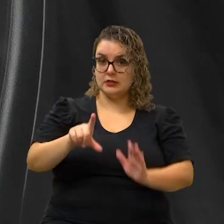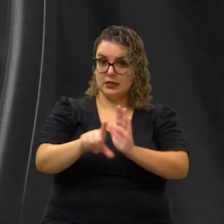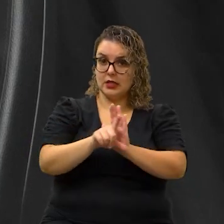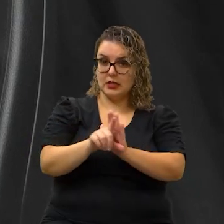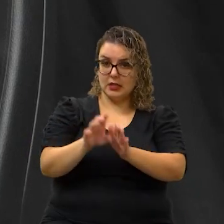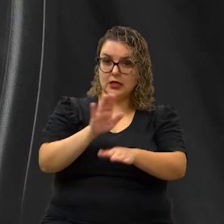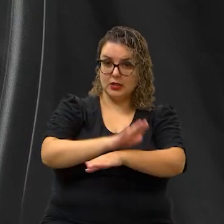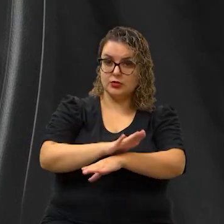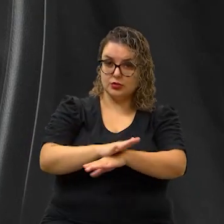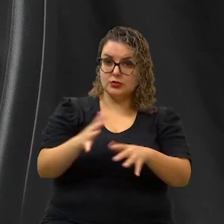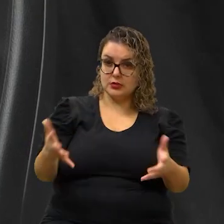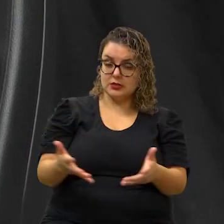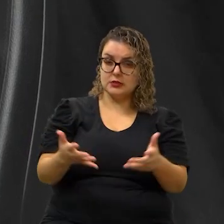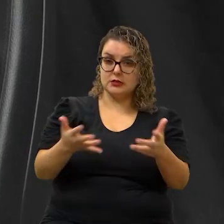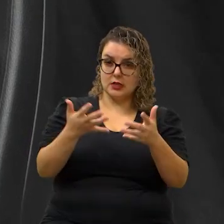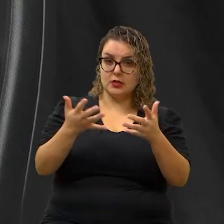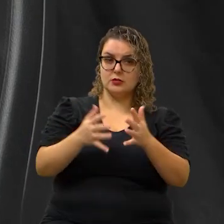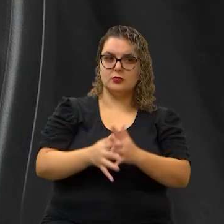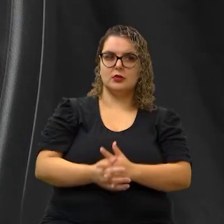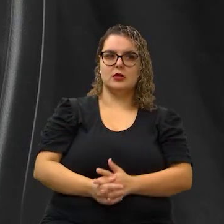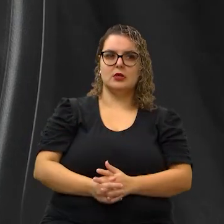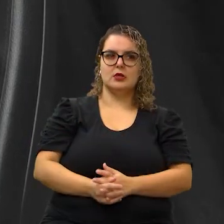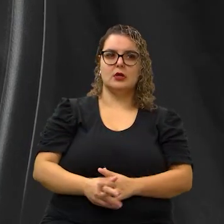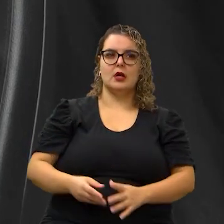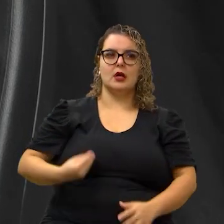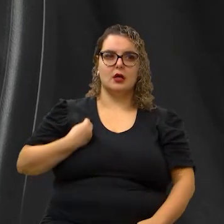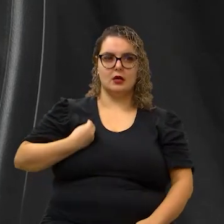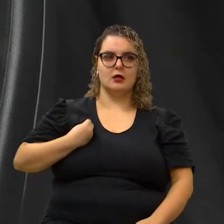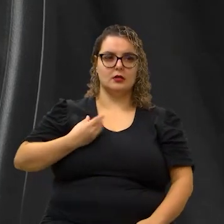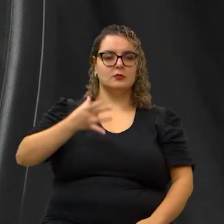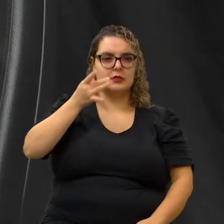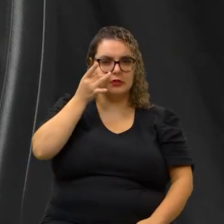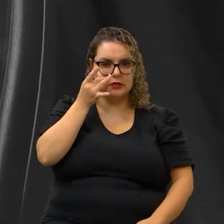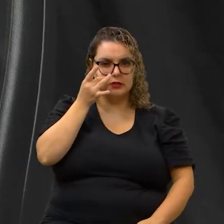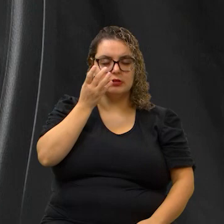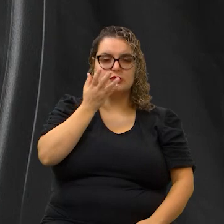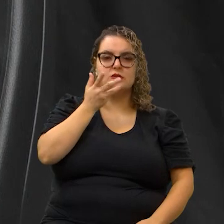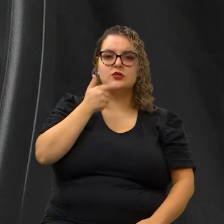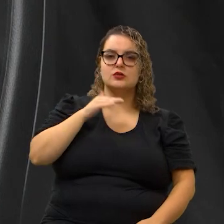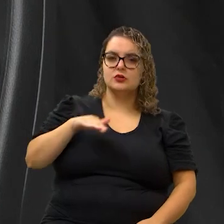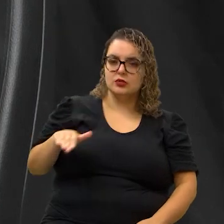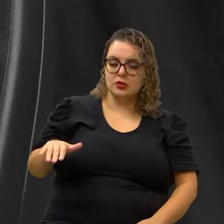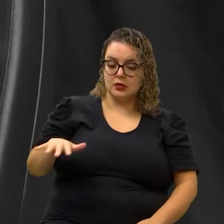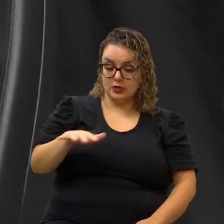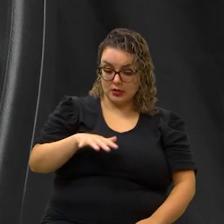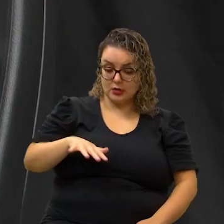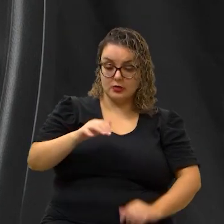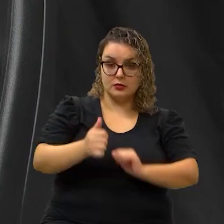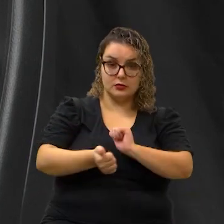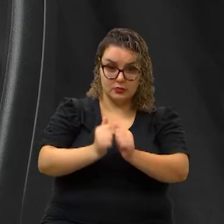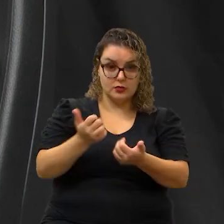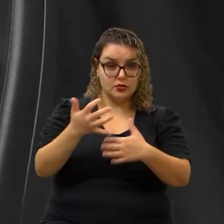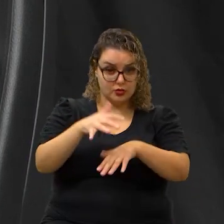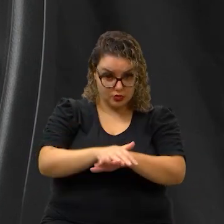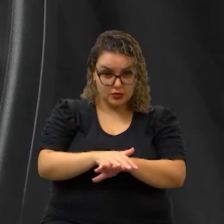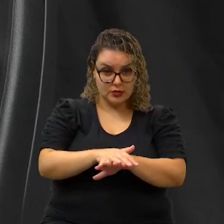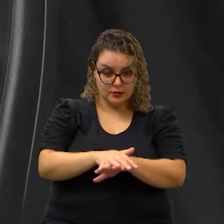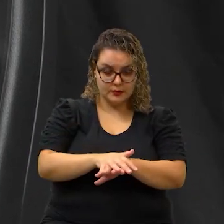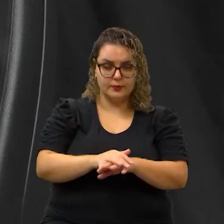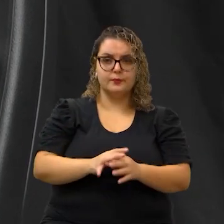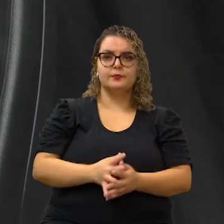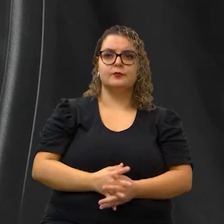tem essa lei, ela ajuda a incentivar a presença de crianças no ambiente esportivo,